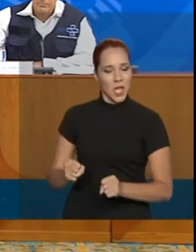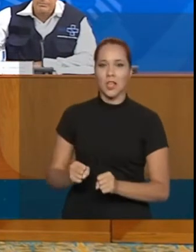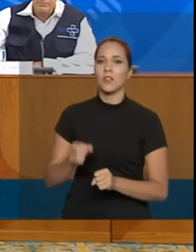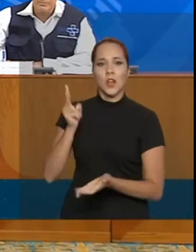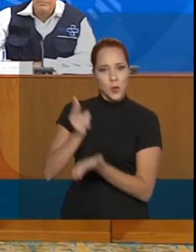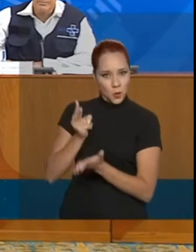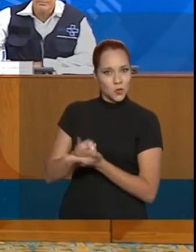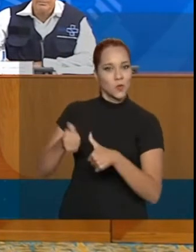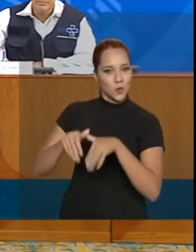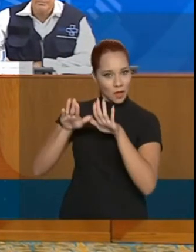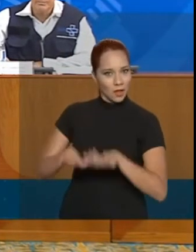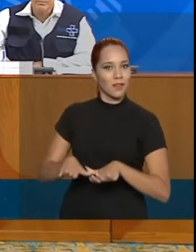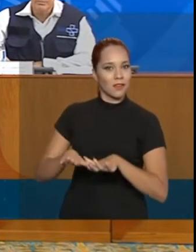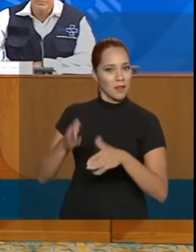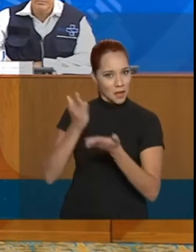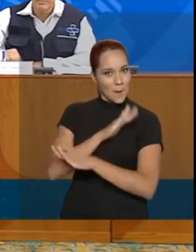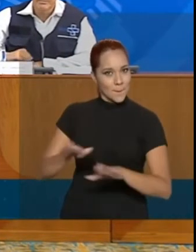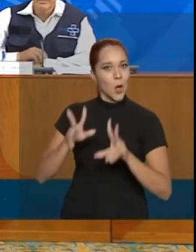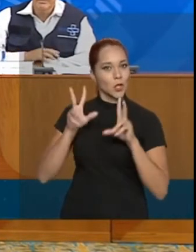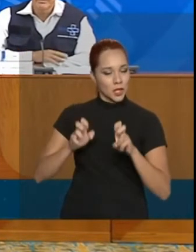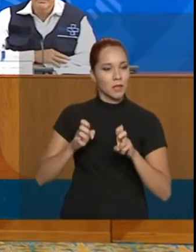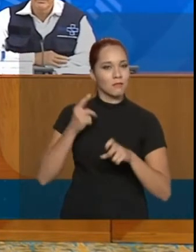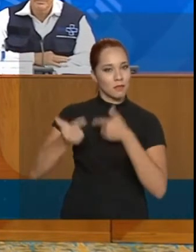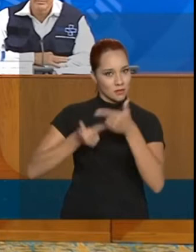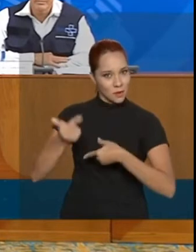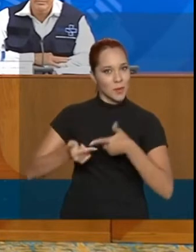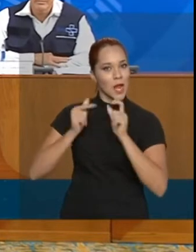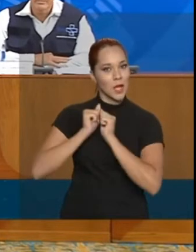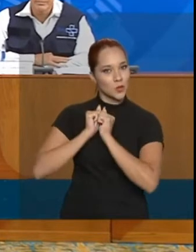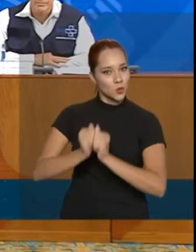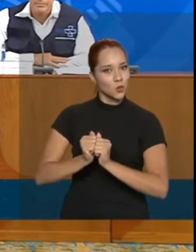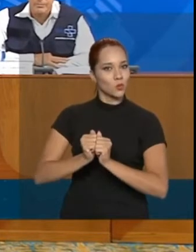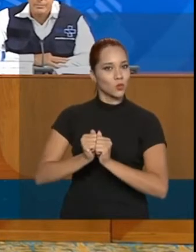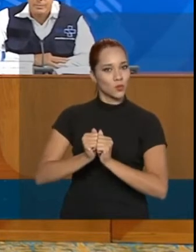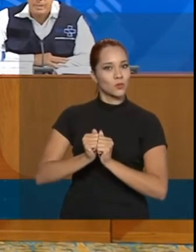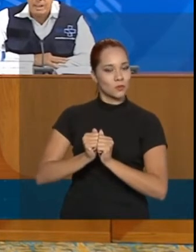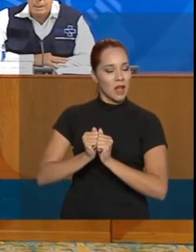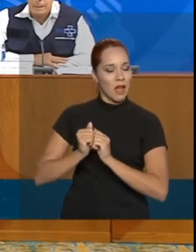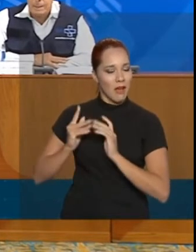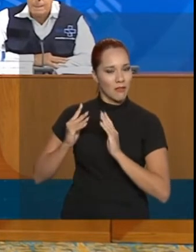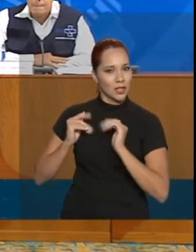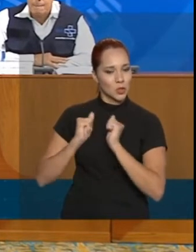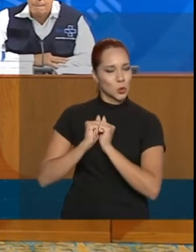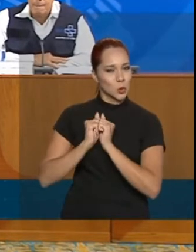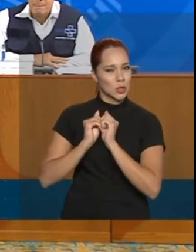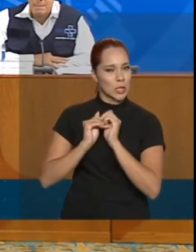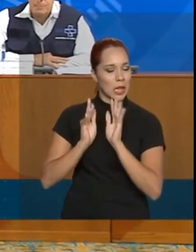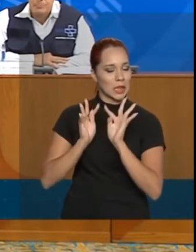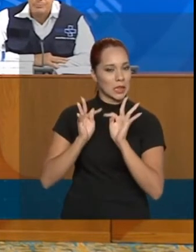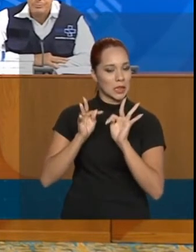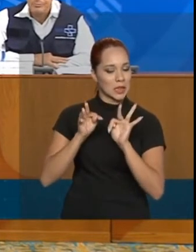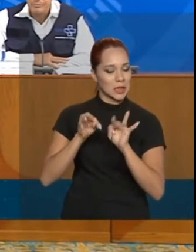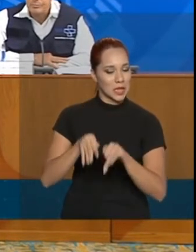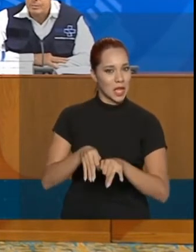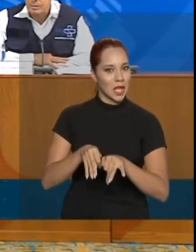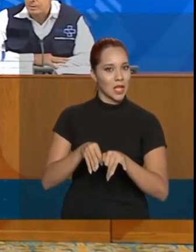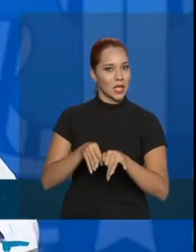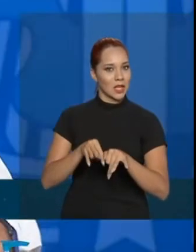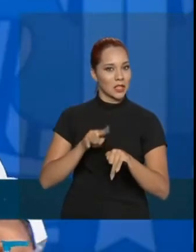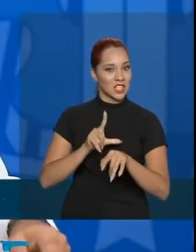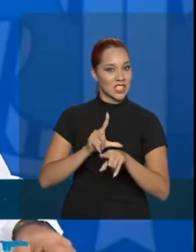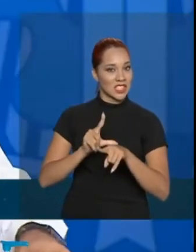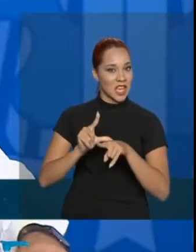aceito, o Vanderson continua, está aqui, acabou esse assunto, nós vamos trabalhar juntos até o momento de